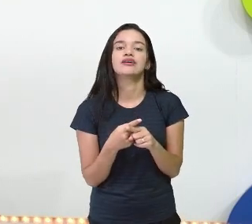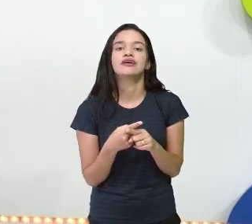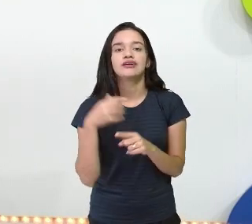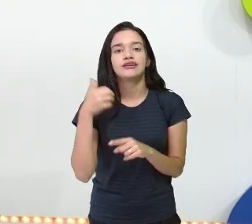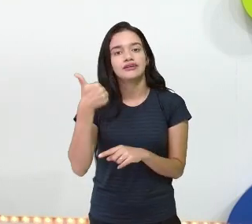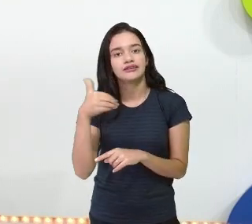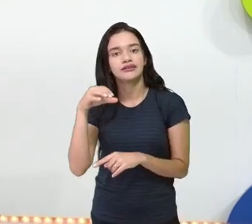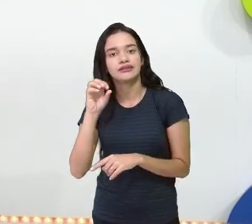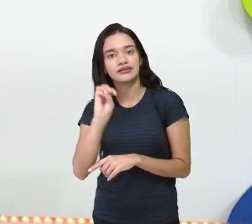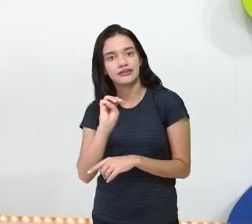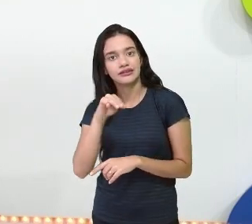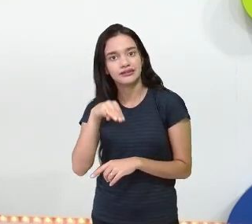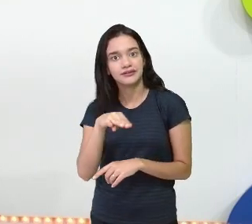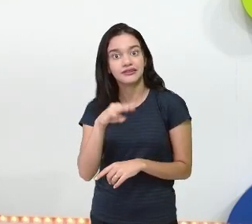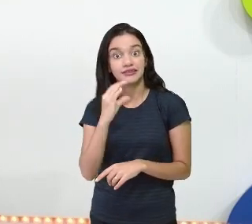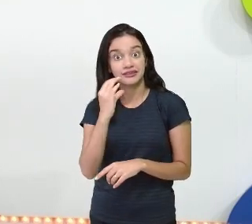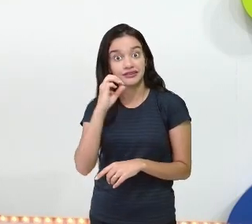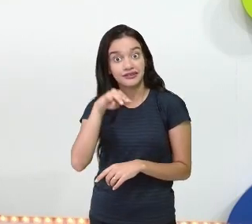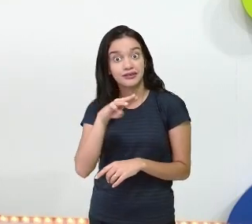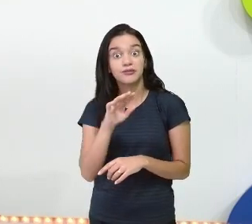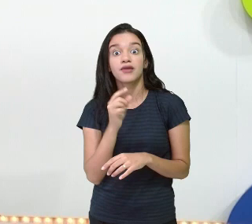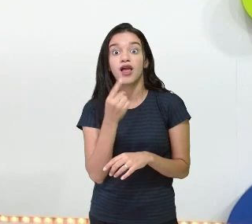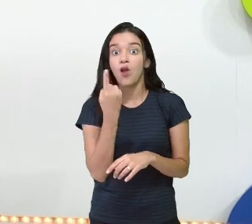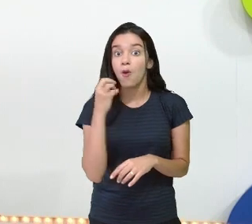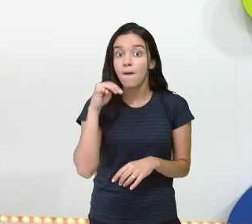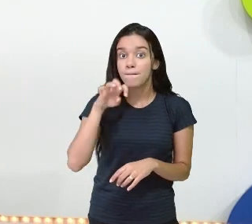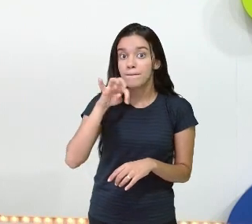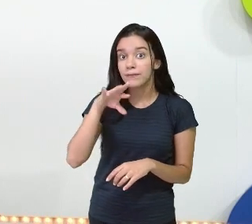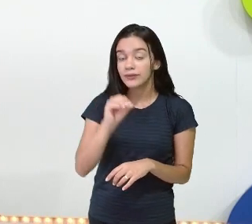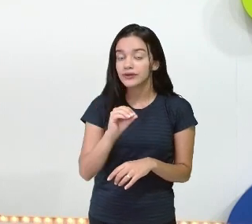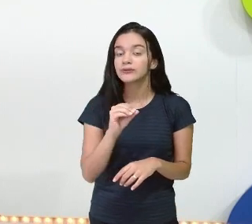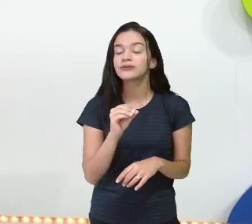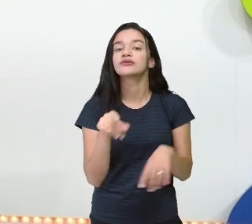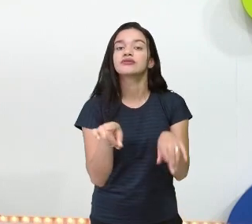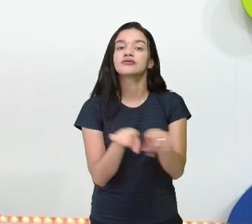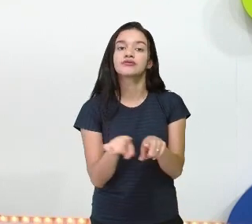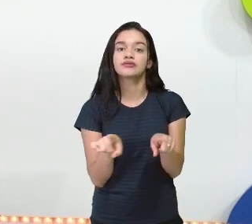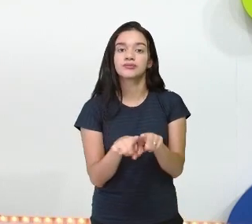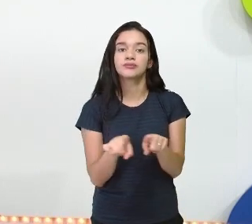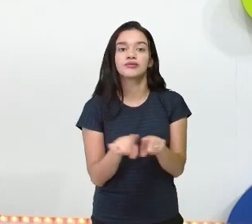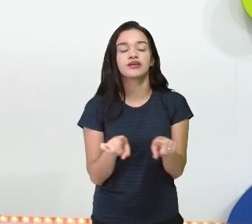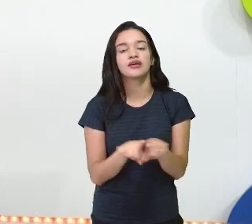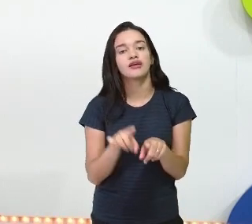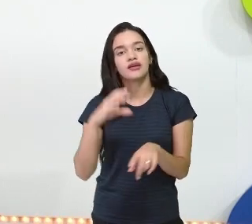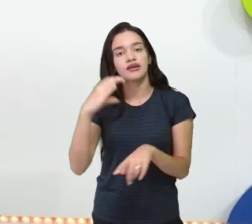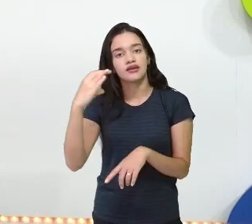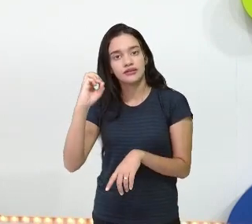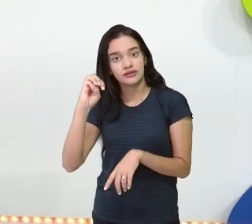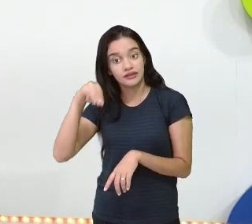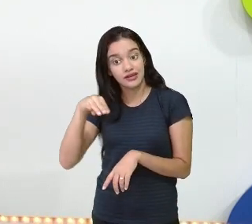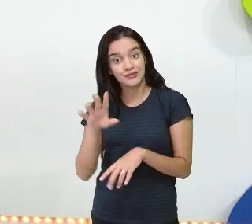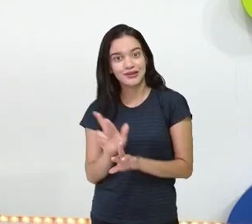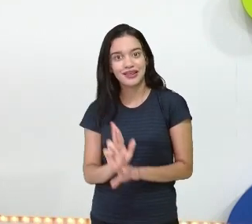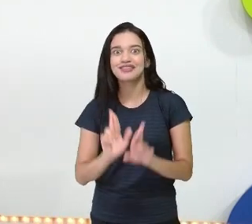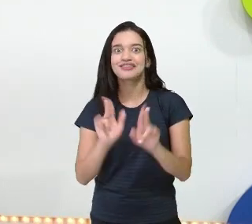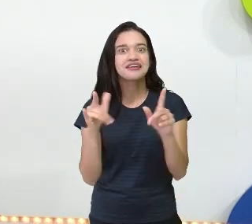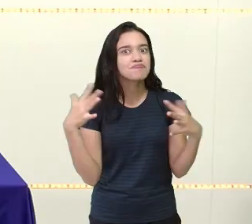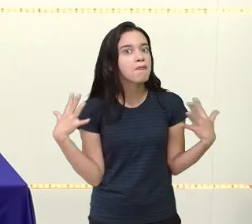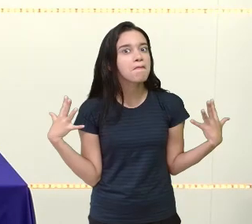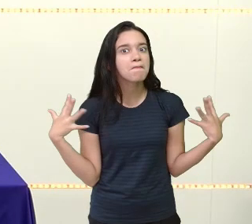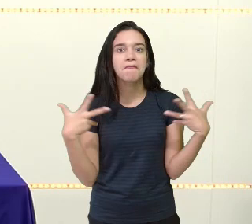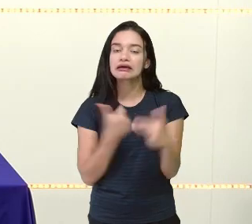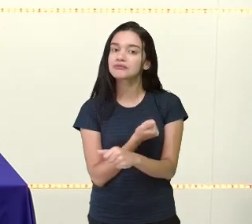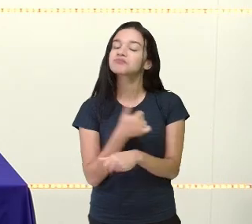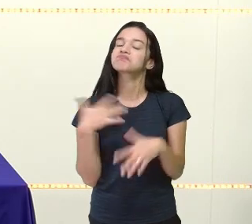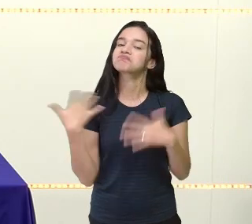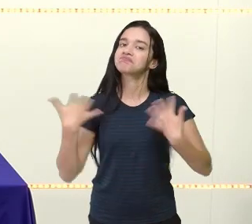centímetros é isso. 1 metro. Isso. E o Lázaro também falou, é 1 metro e os centímetros são diferentes. Que maravilha,